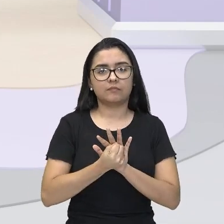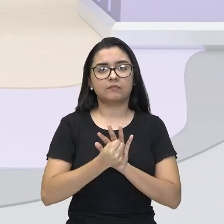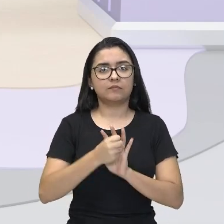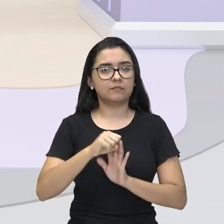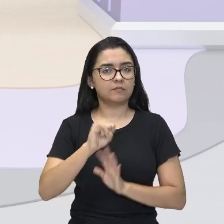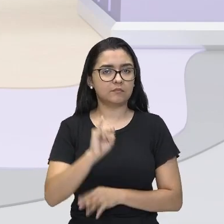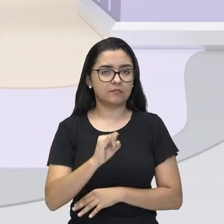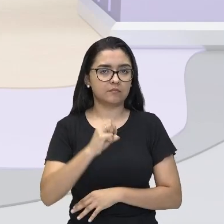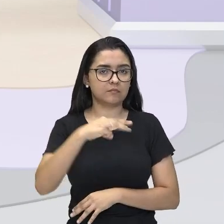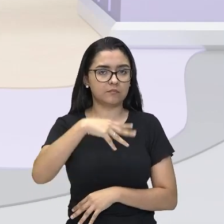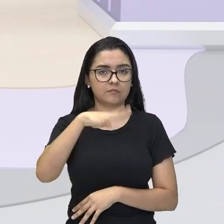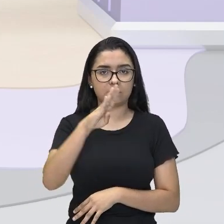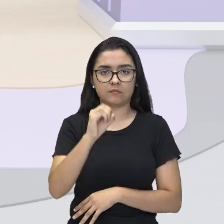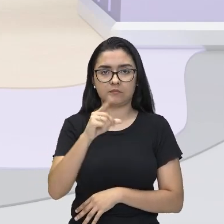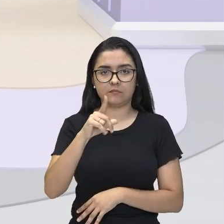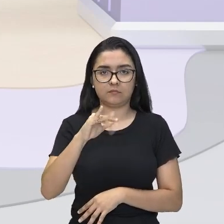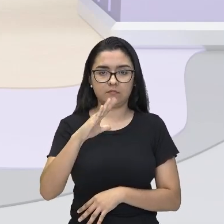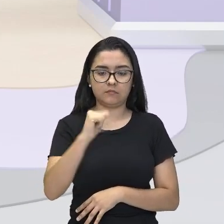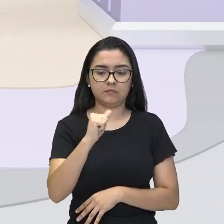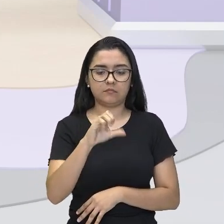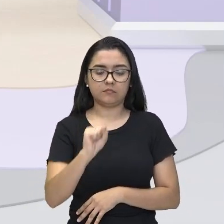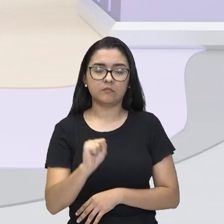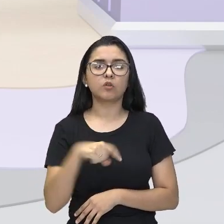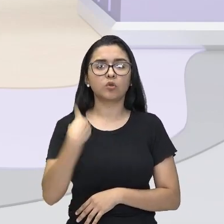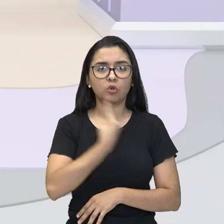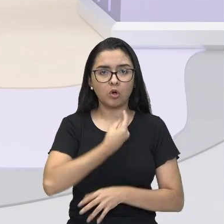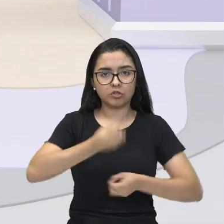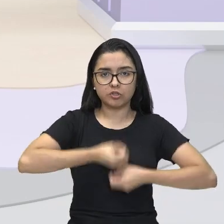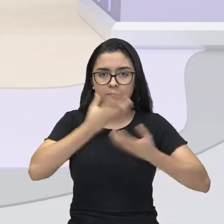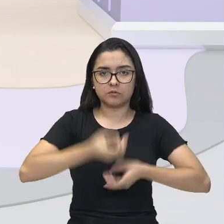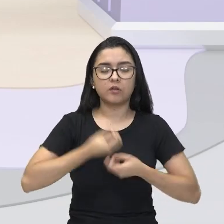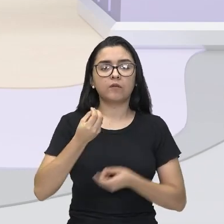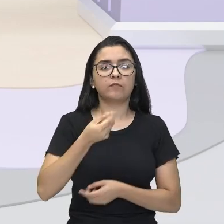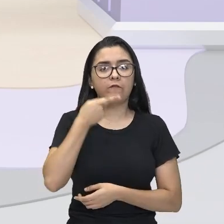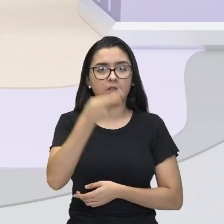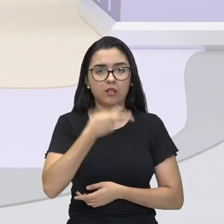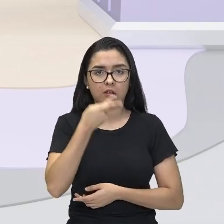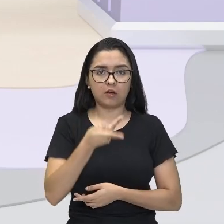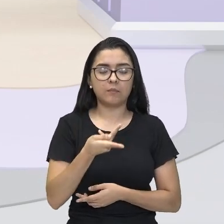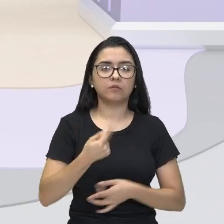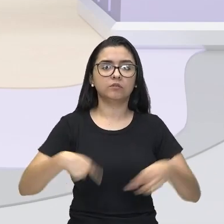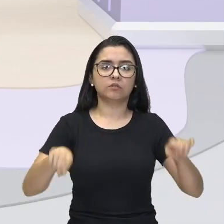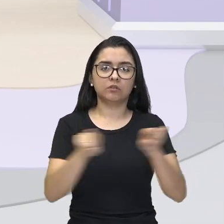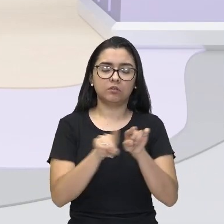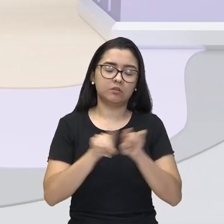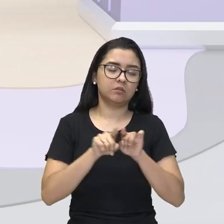simbólicas. Nós nos expressamos, nós falamos, nós